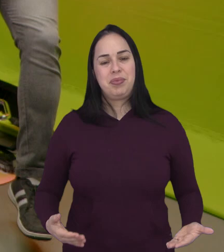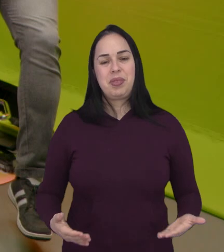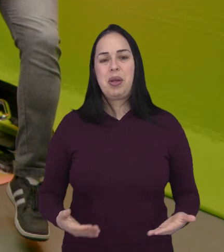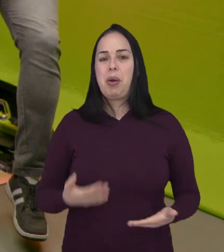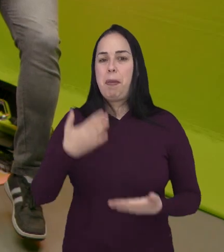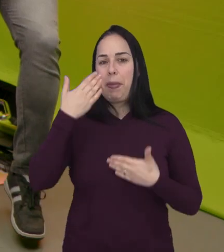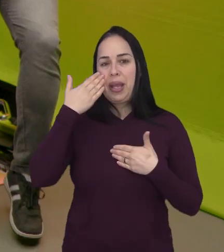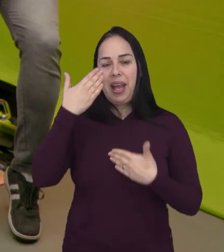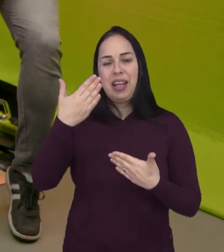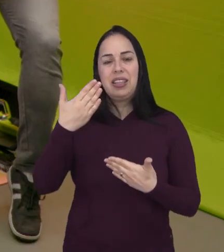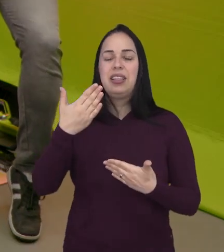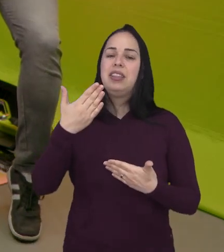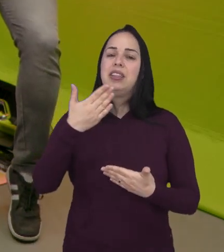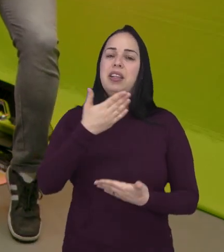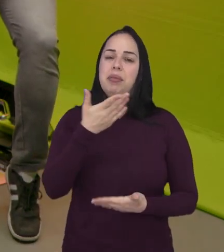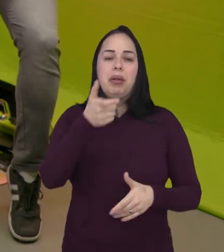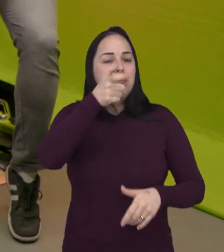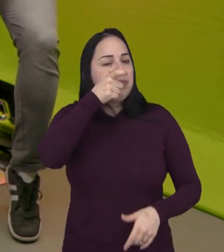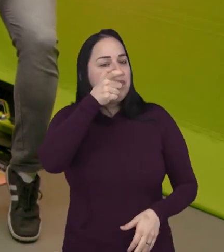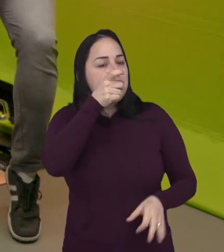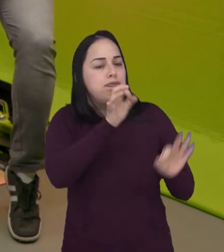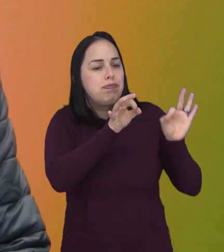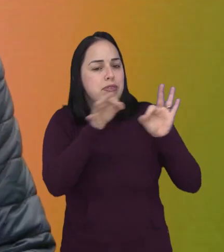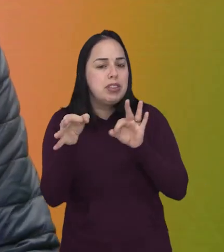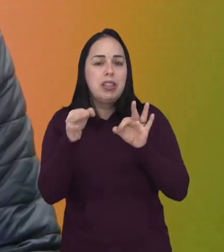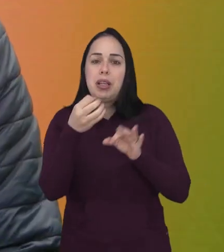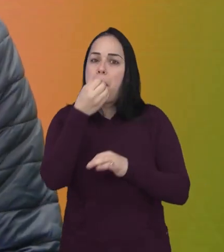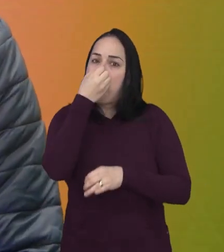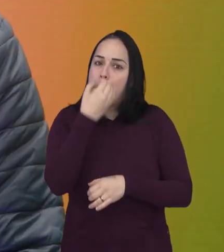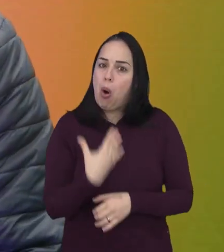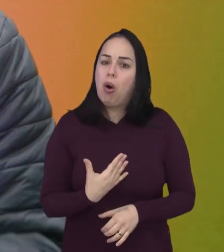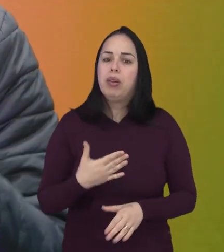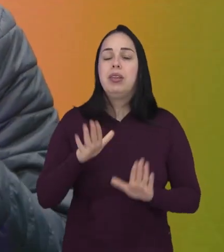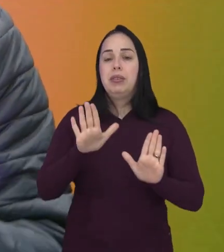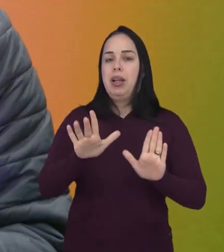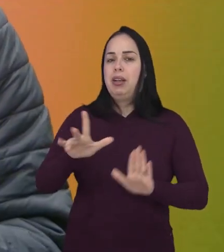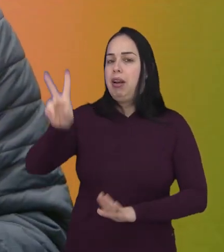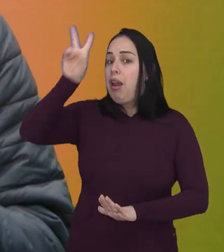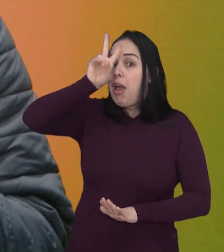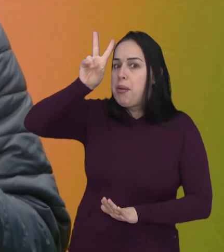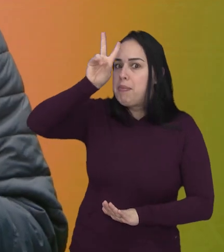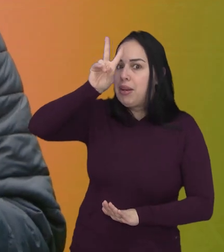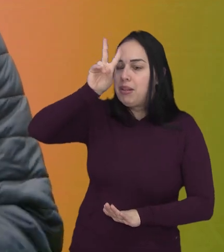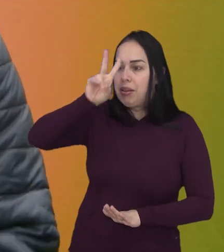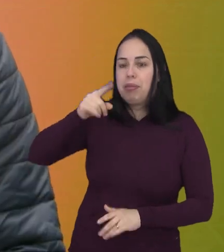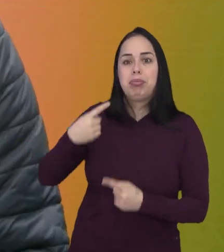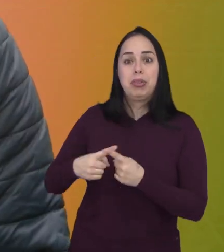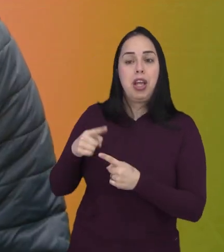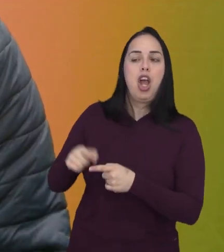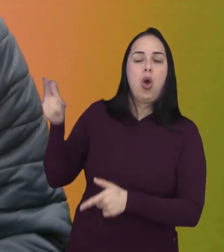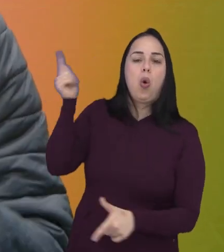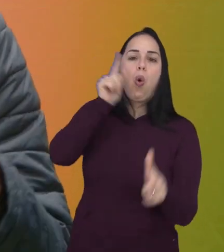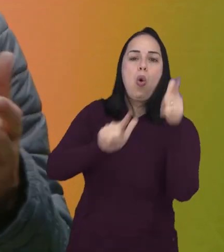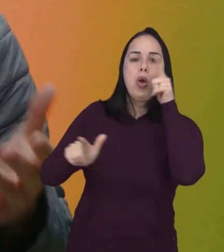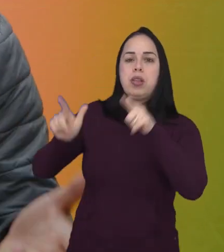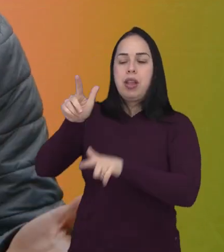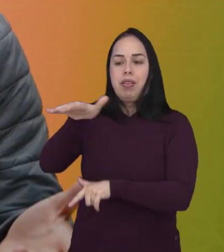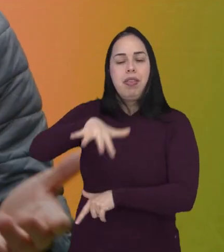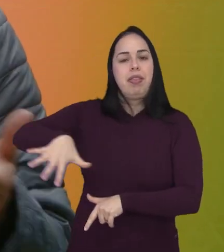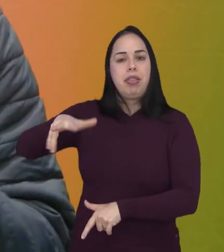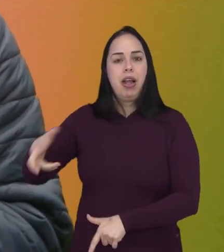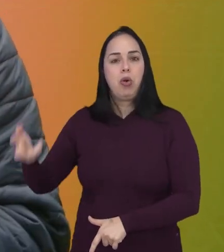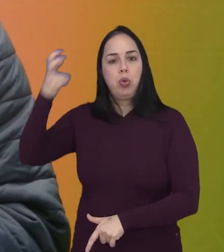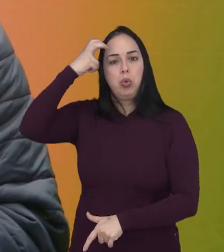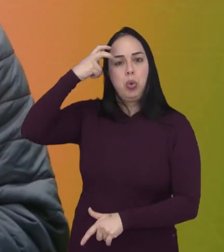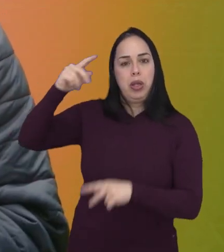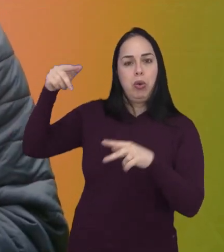Valeu, Vespa, muito bom acompanhar seu trabalho, obrigado mesmo, viu? E ó, vale reforçar essa conquista aí tão importante para a cultura do hip hop